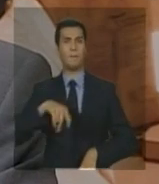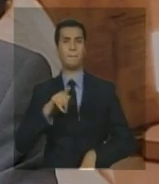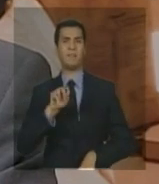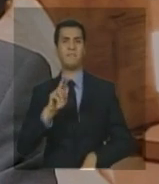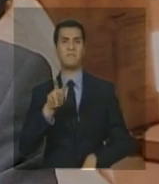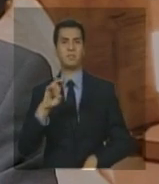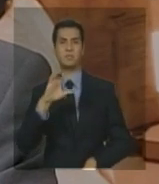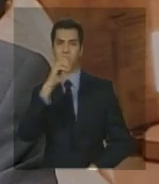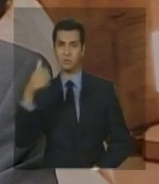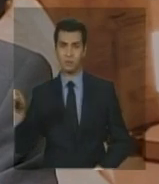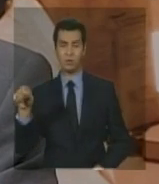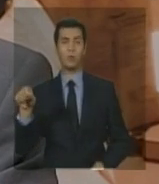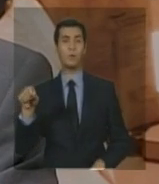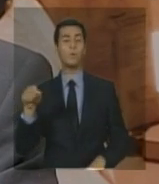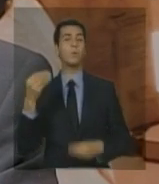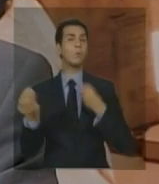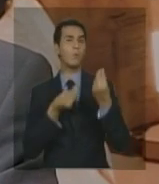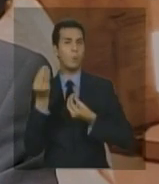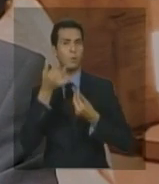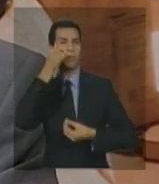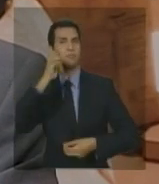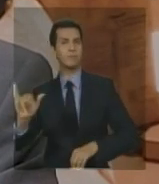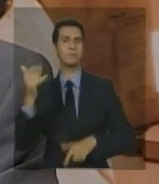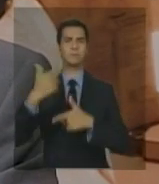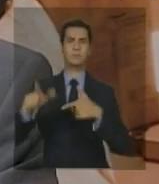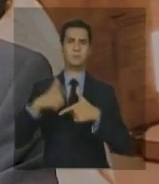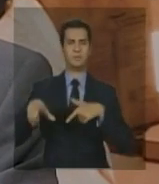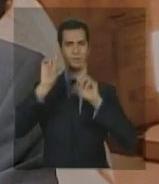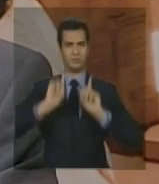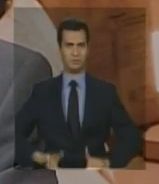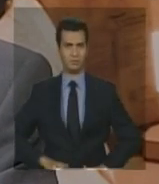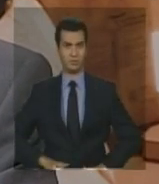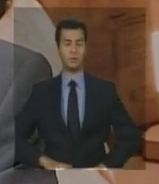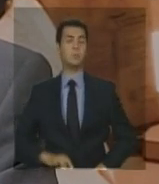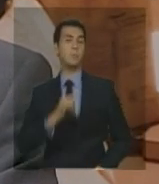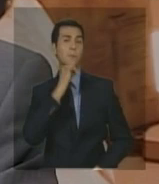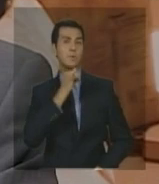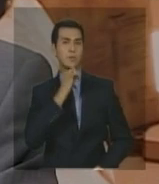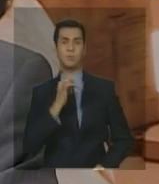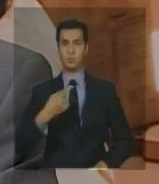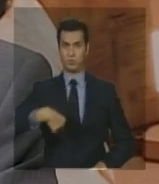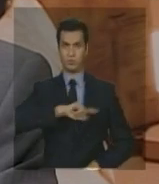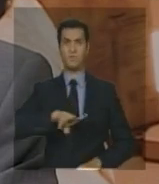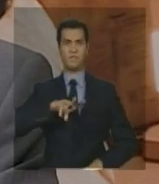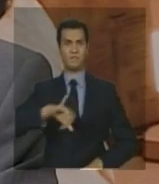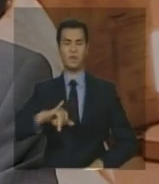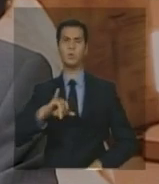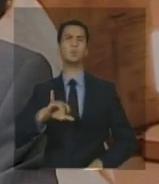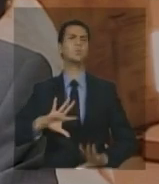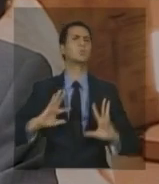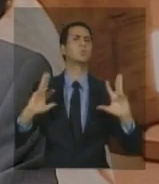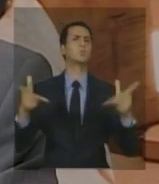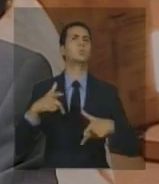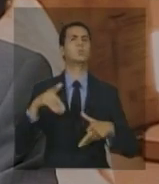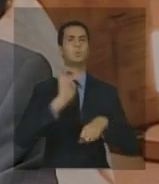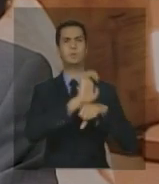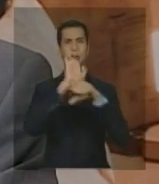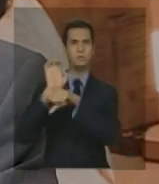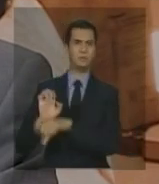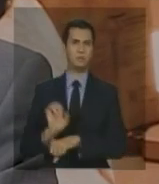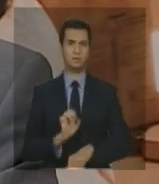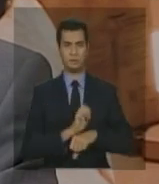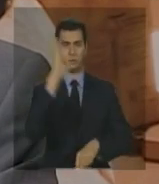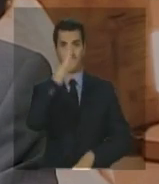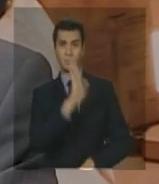das deficiências. Por exemplo, nós teremos o teste do pezinho em todos os estados brasileiros. E o teste do pezinho